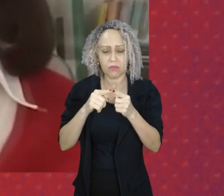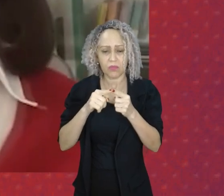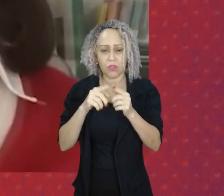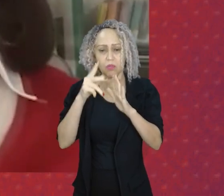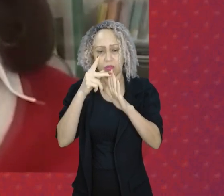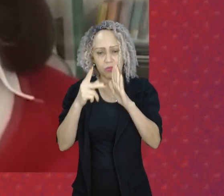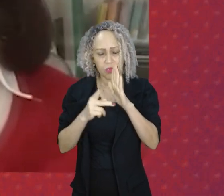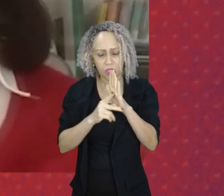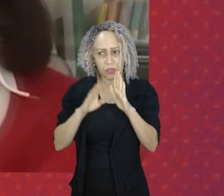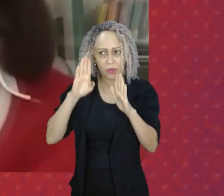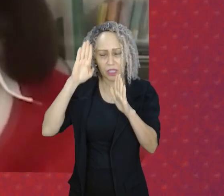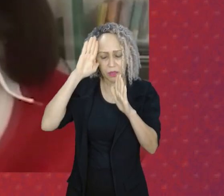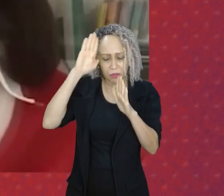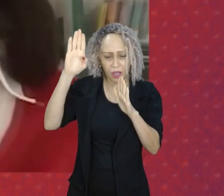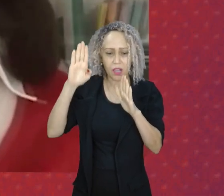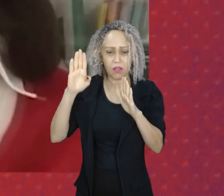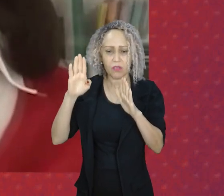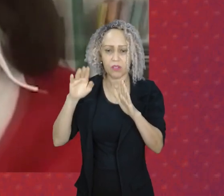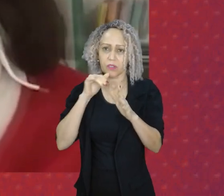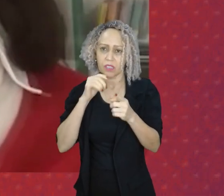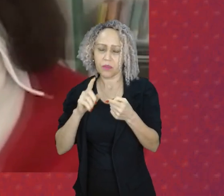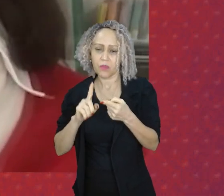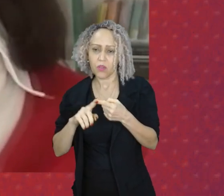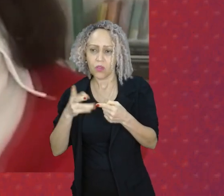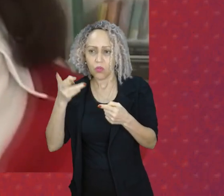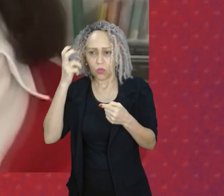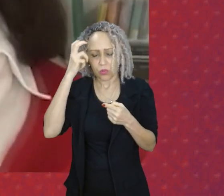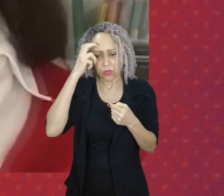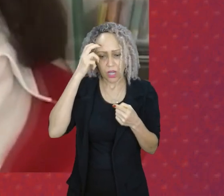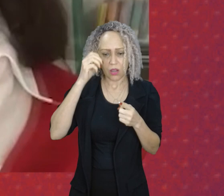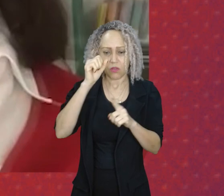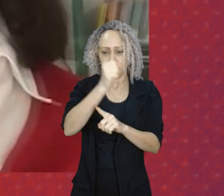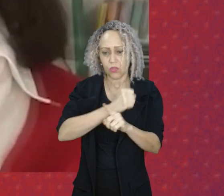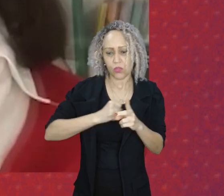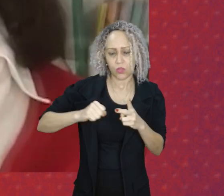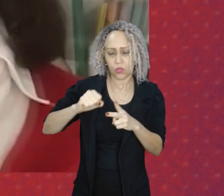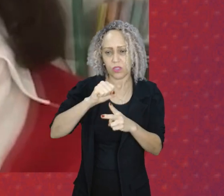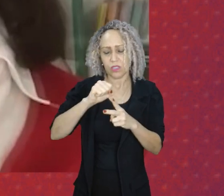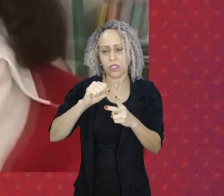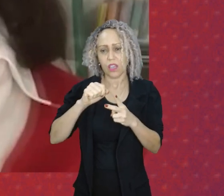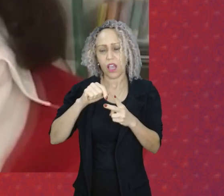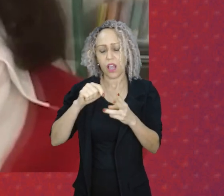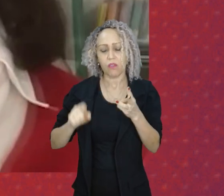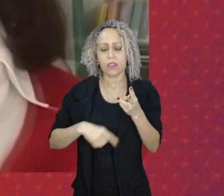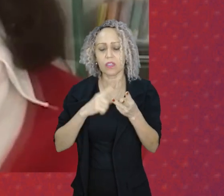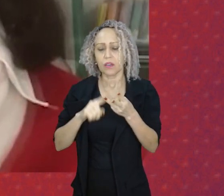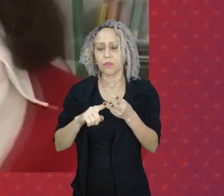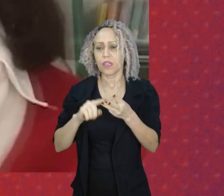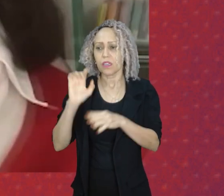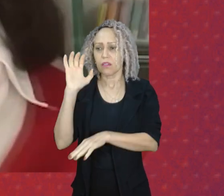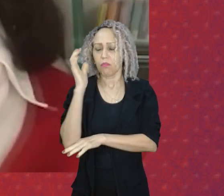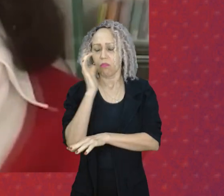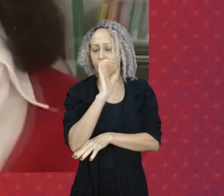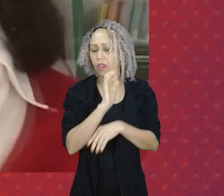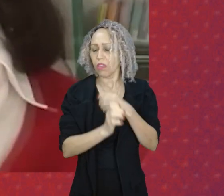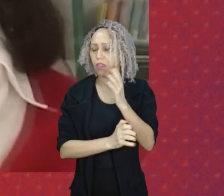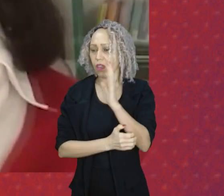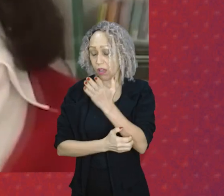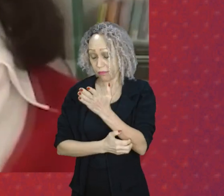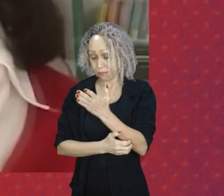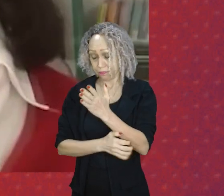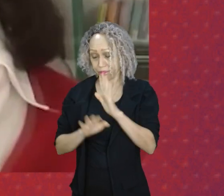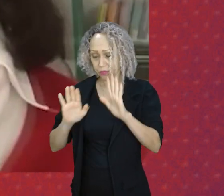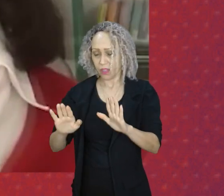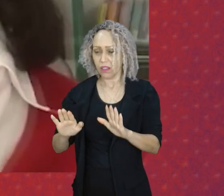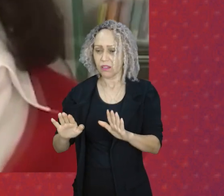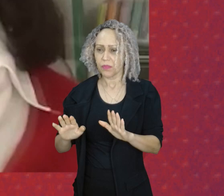social e ambiental. Então, vejam, quando nós falamos em representação, é muito